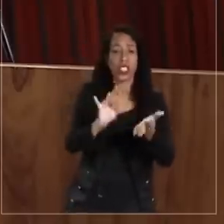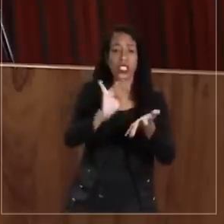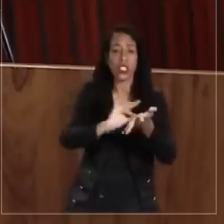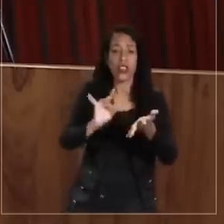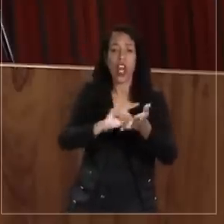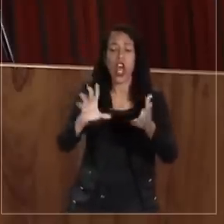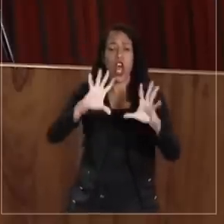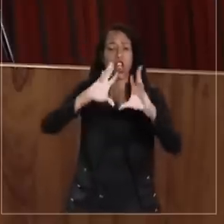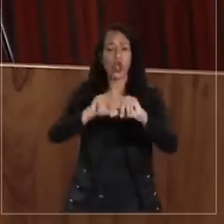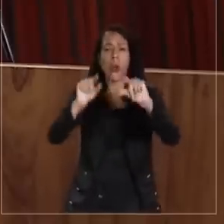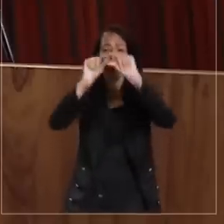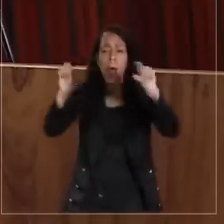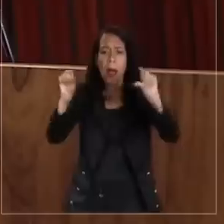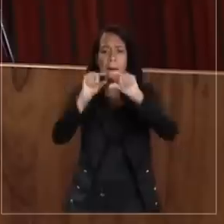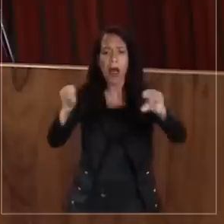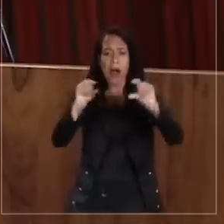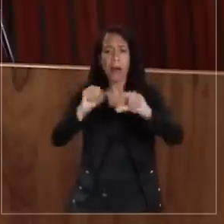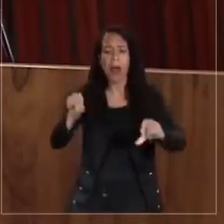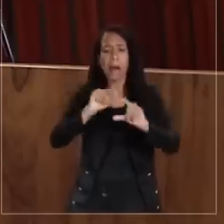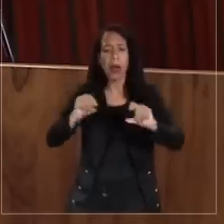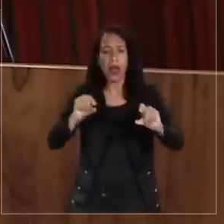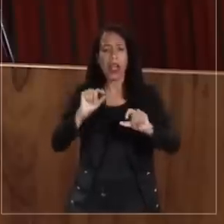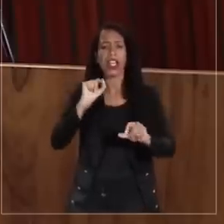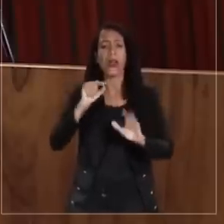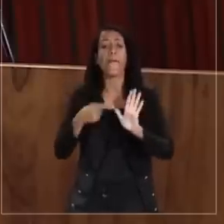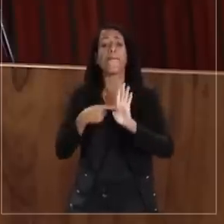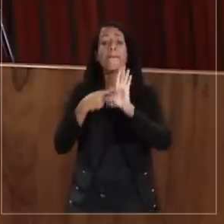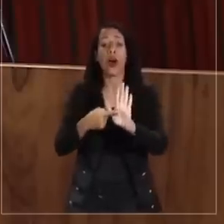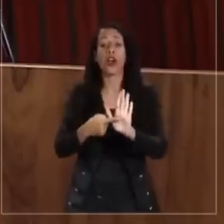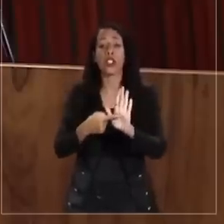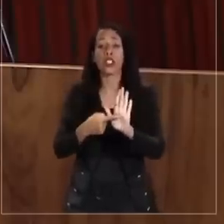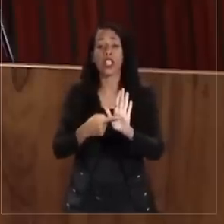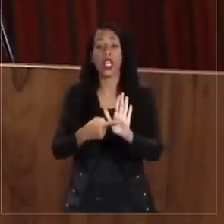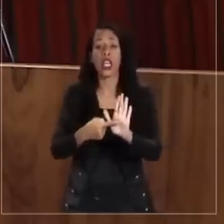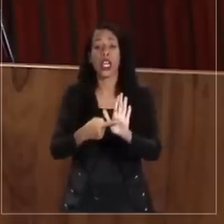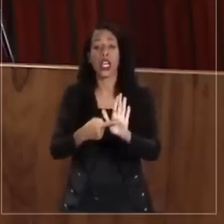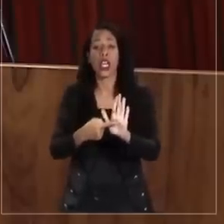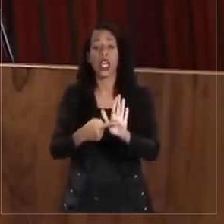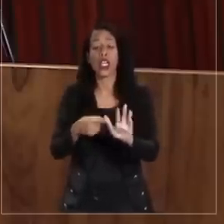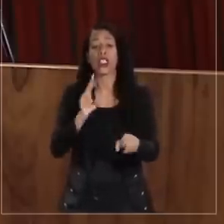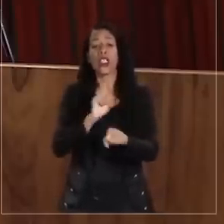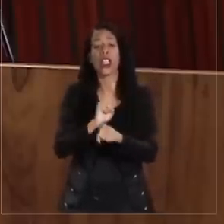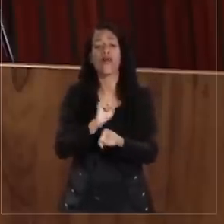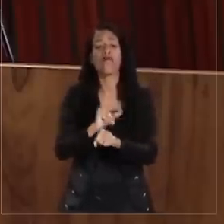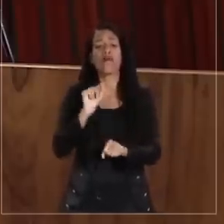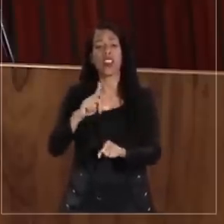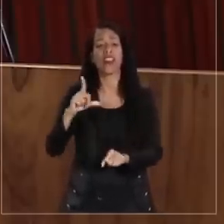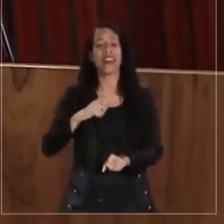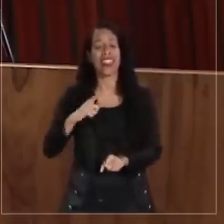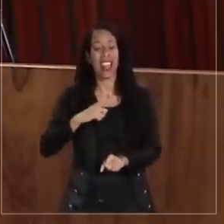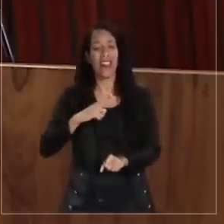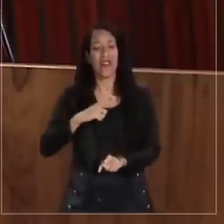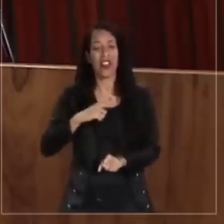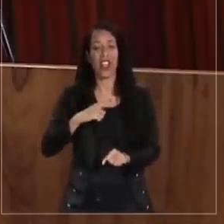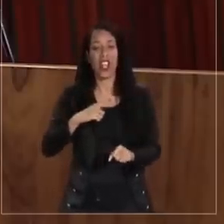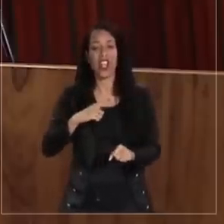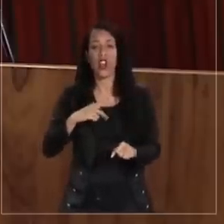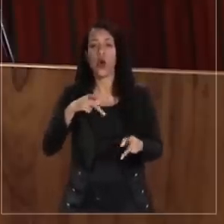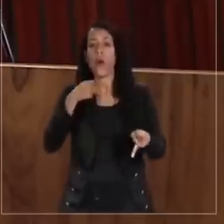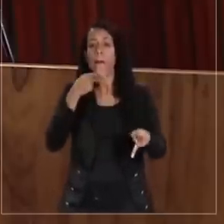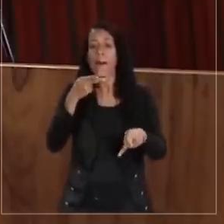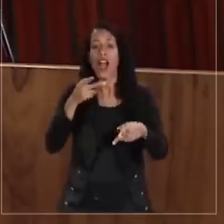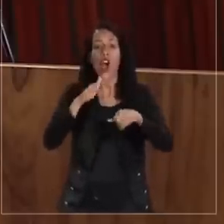todas as passagens que demonstram. A nobre defesa afirma que teria havido um